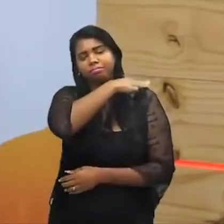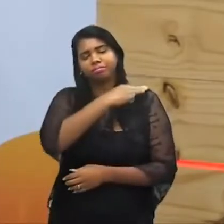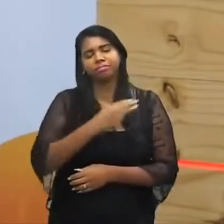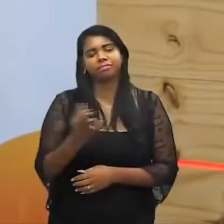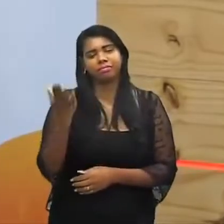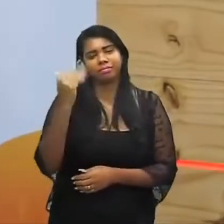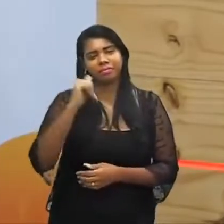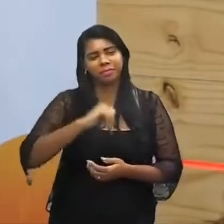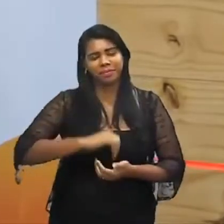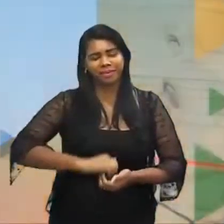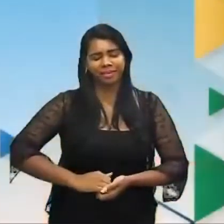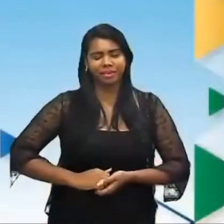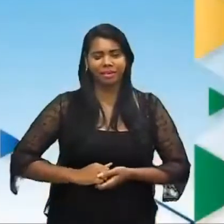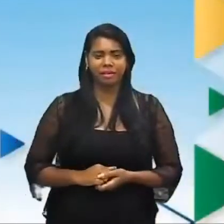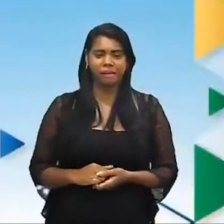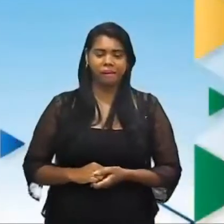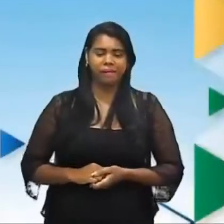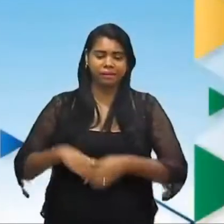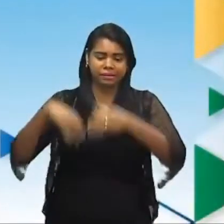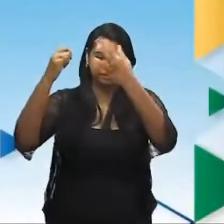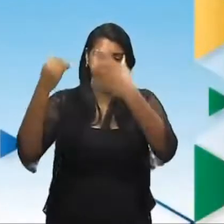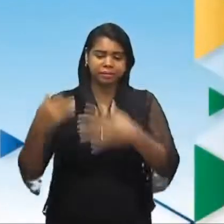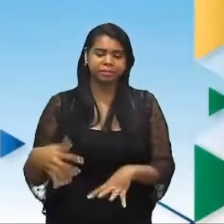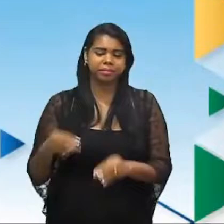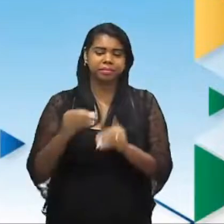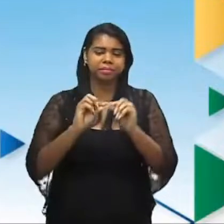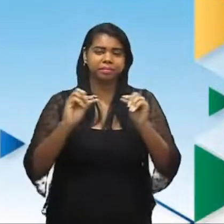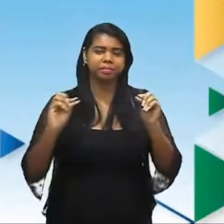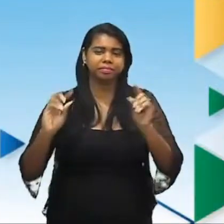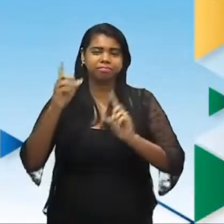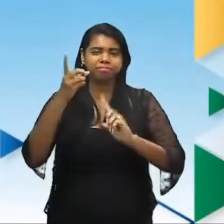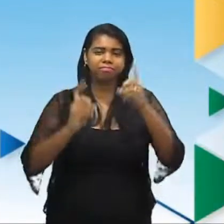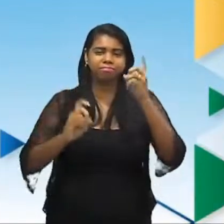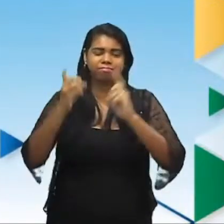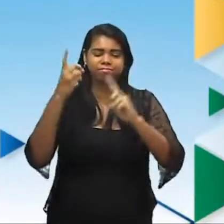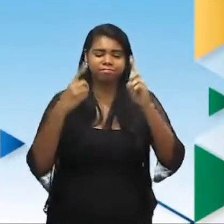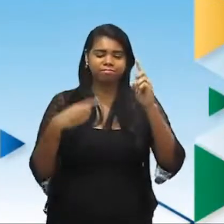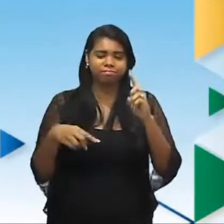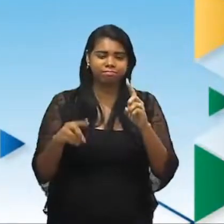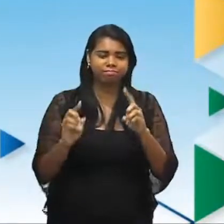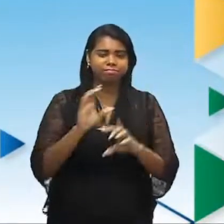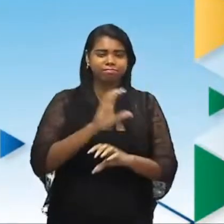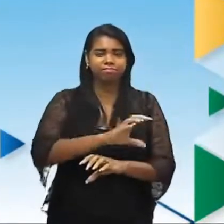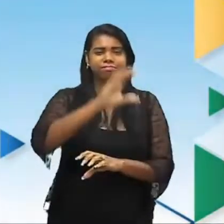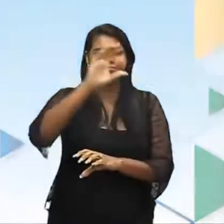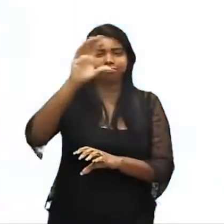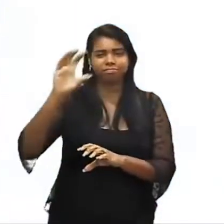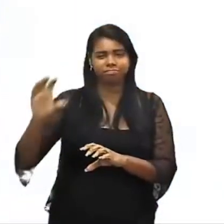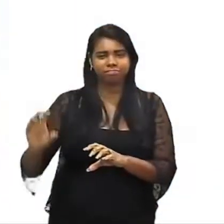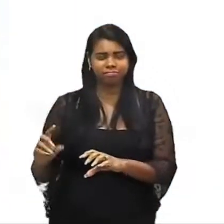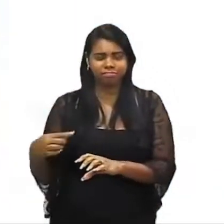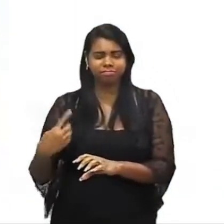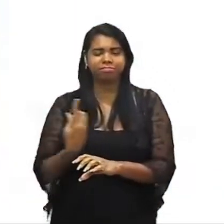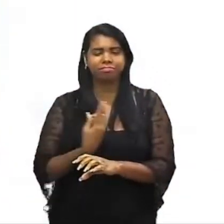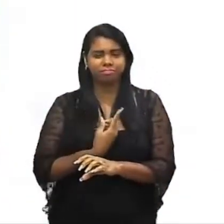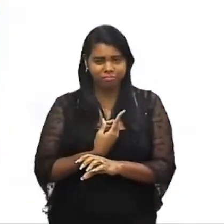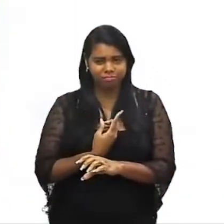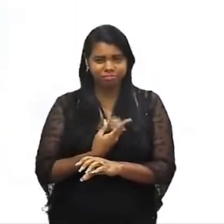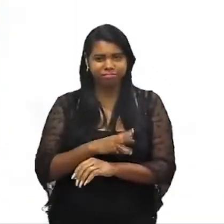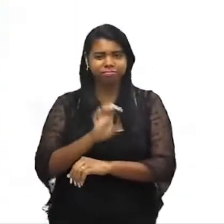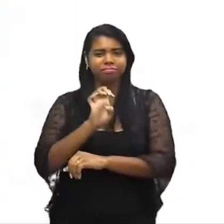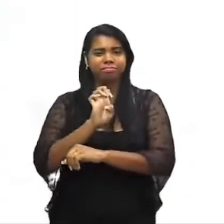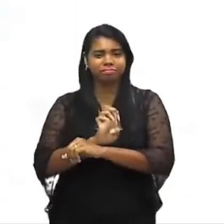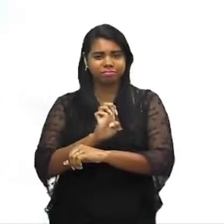vamos lá, simbora falar sobre a linha na expressão artística regional. Regional da nossa região, do nosso